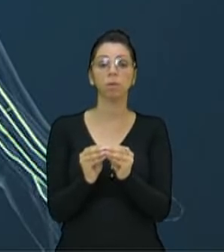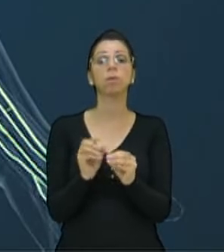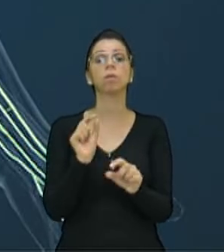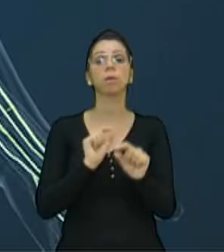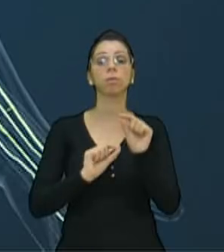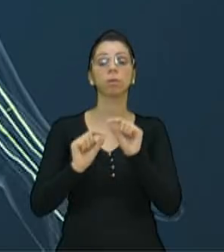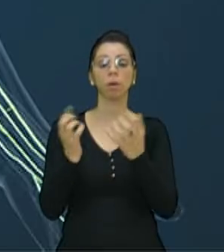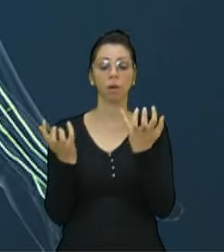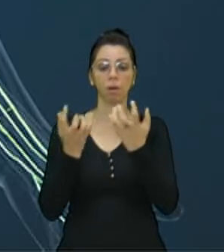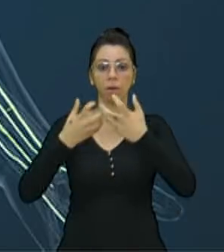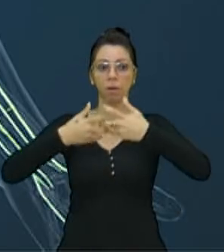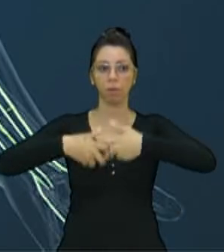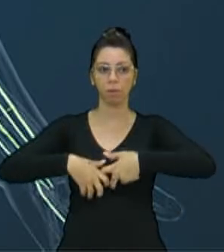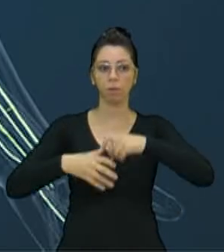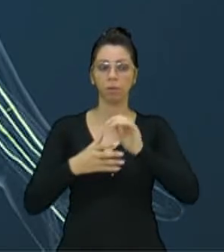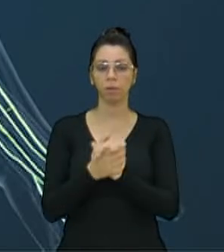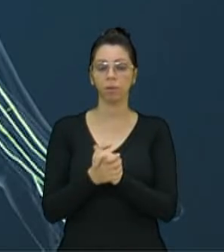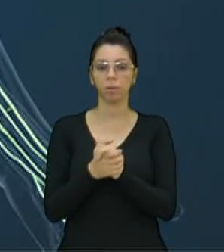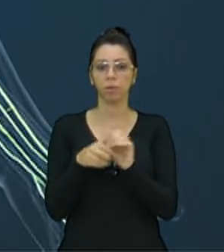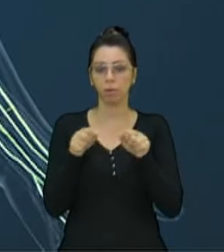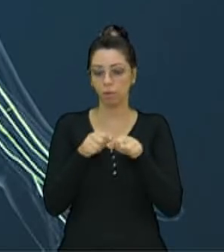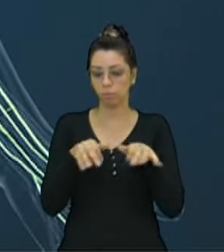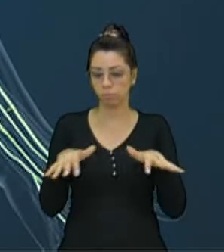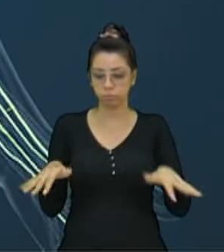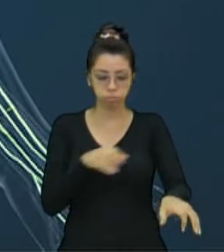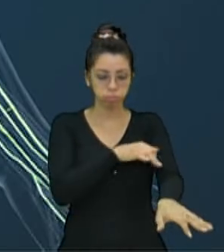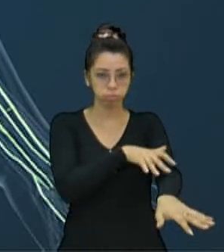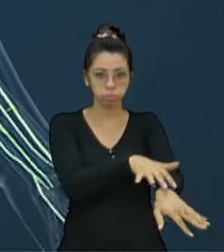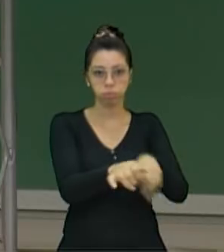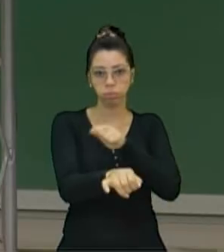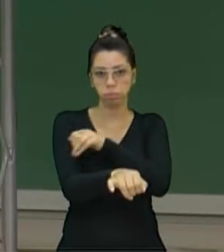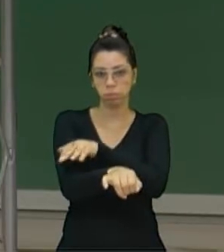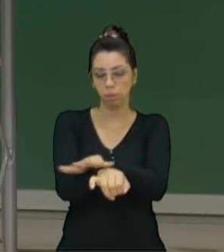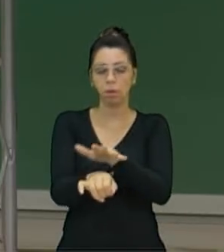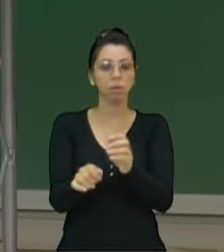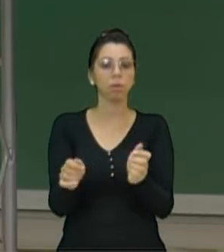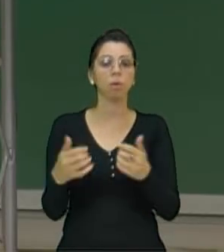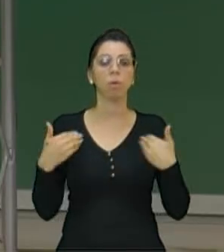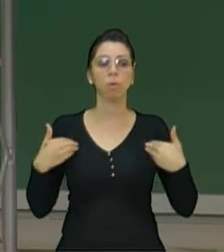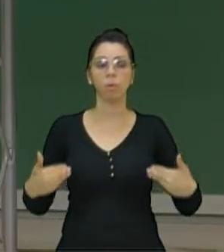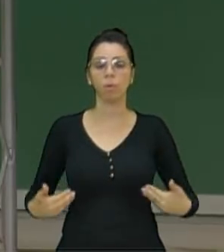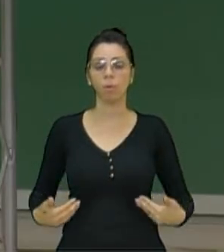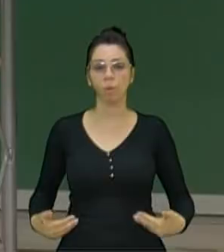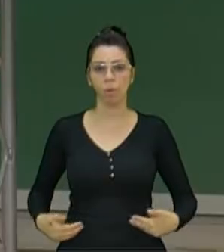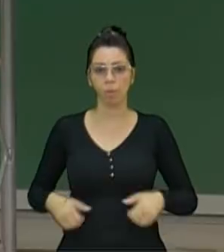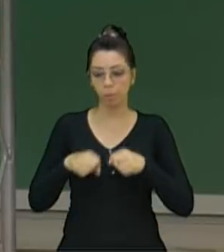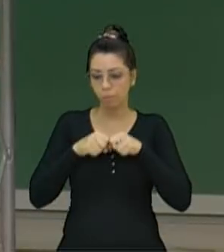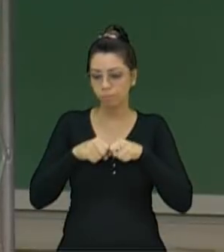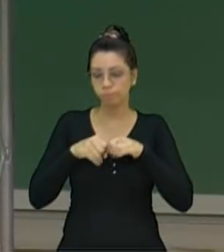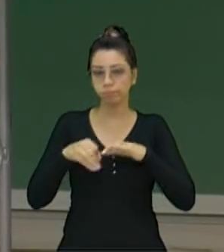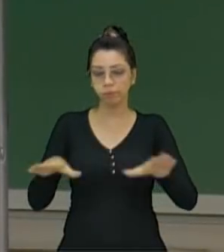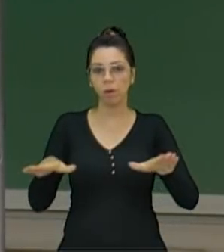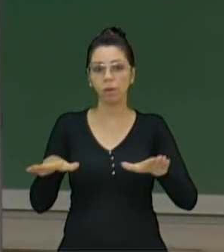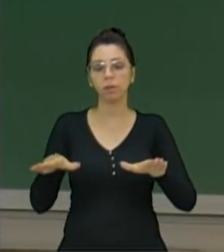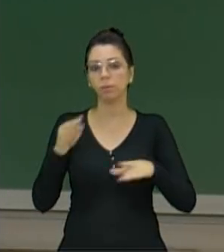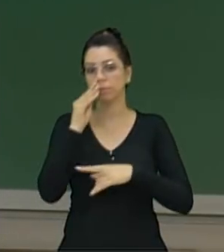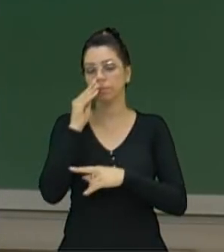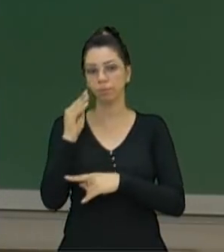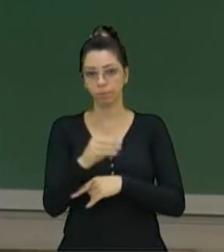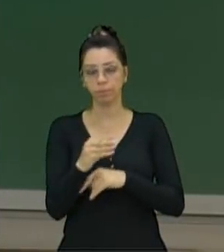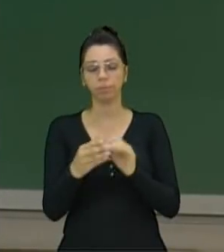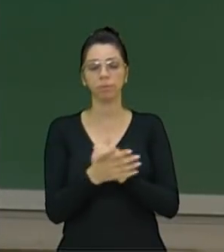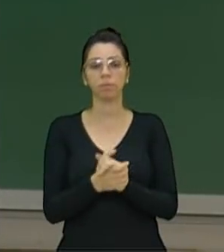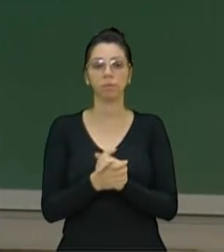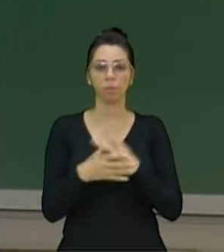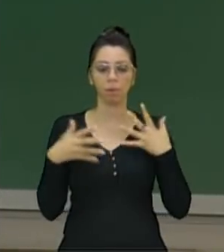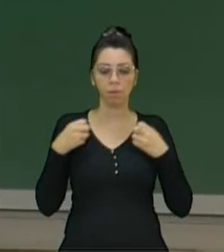desse sistema, a drenagem dos líquidos em excesso, tá? O corpo não vai jogar nada que é útil fora, mas tudo aquilo que ele